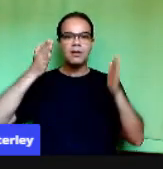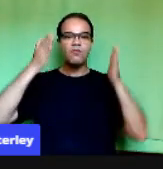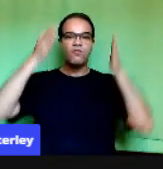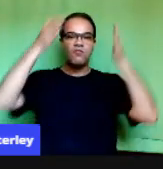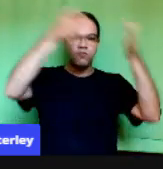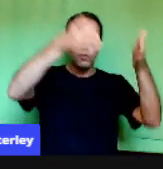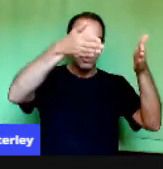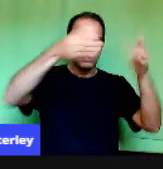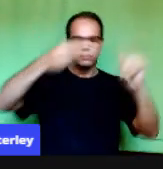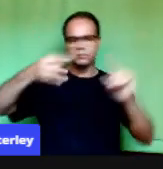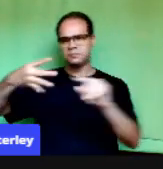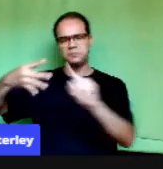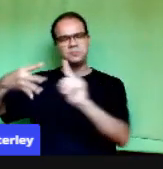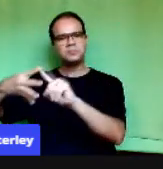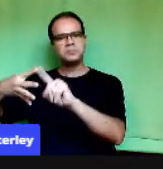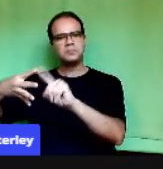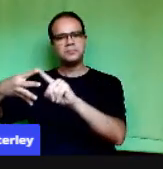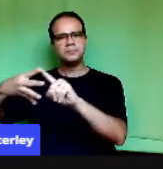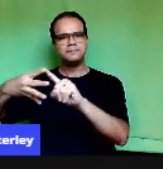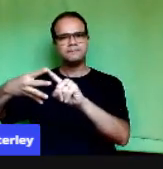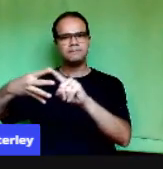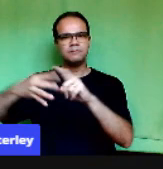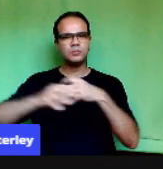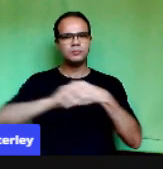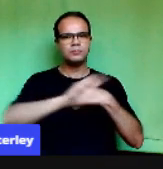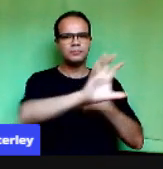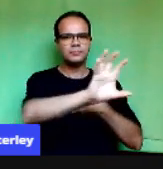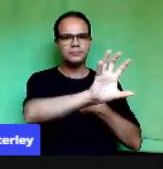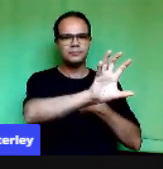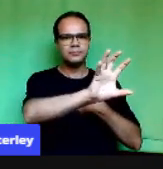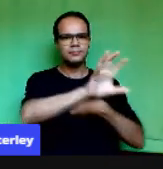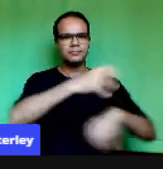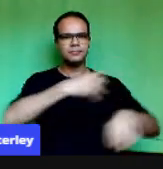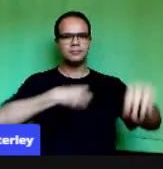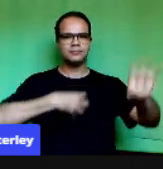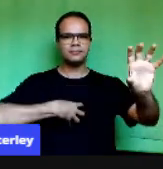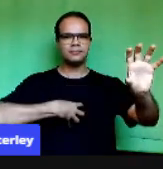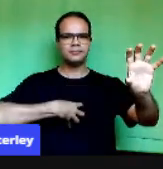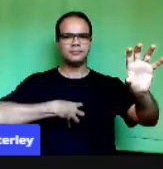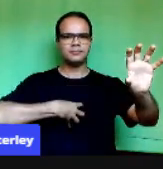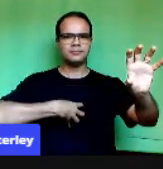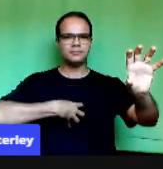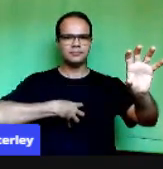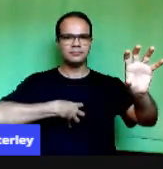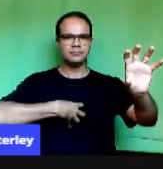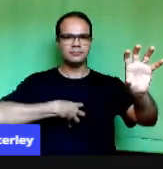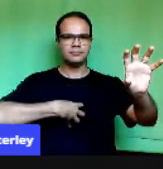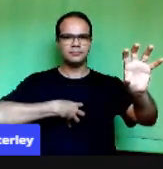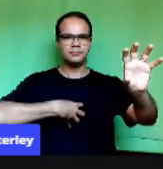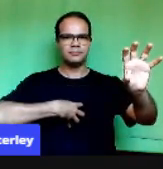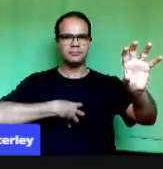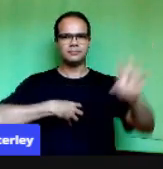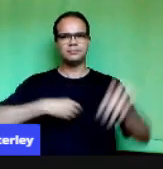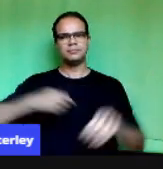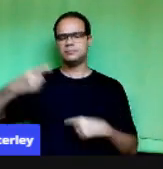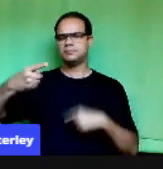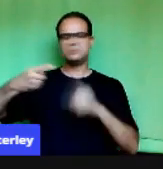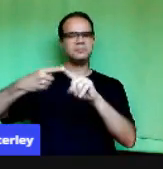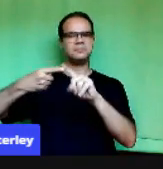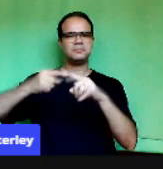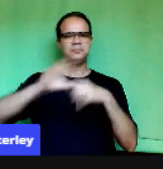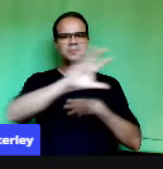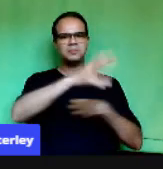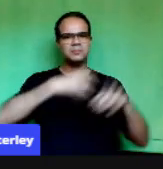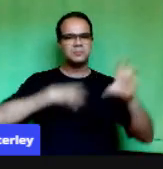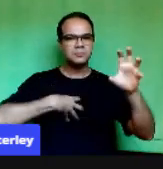quer dizer isso? Se você olhar lá em cima, lá no item 1, diz que é redirecionar o olhar da